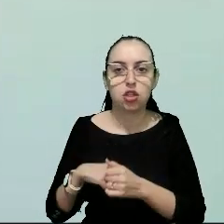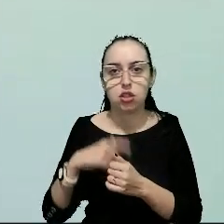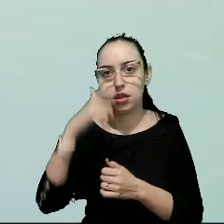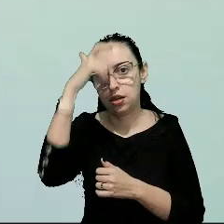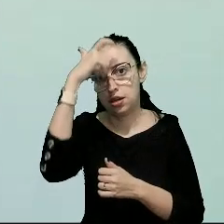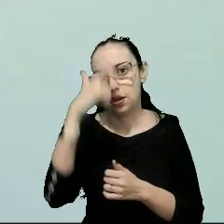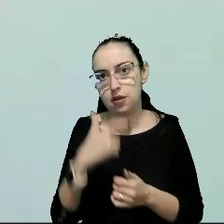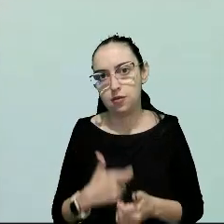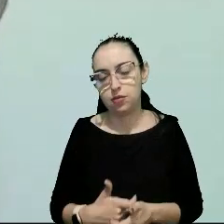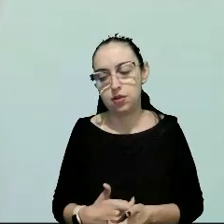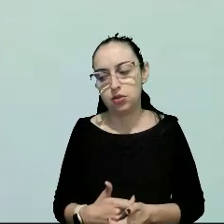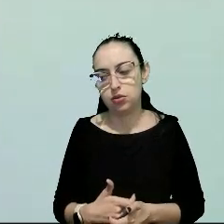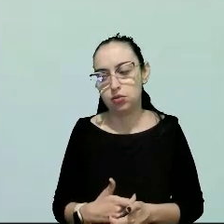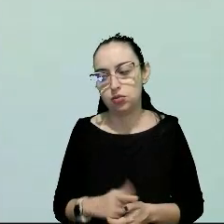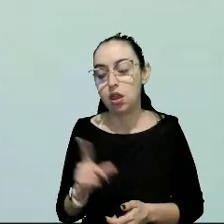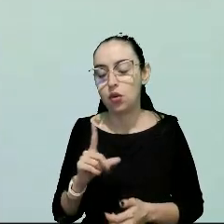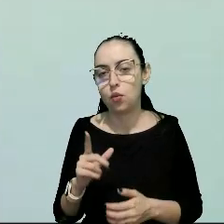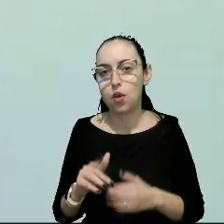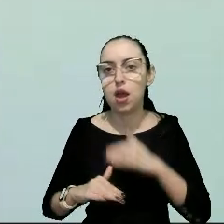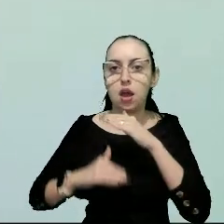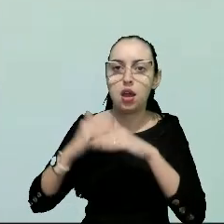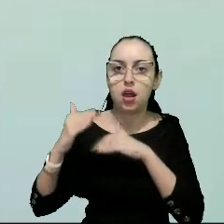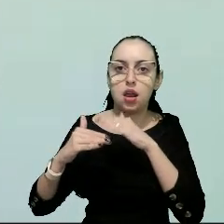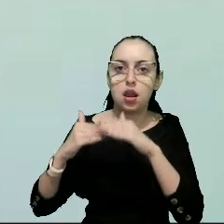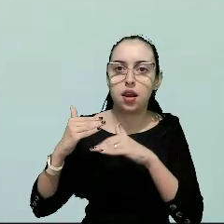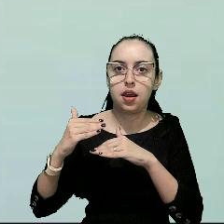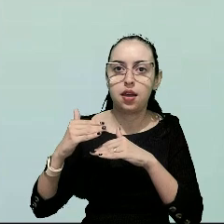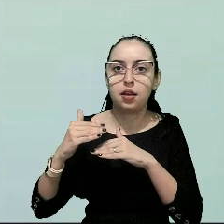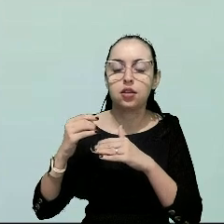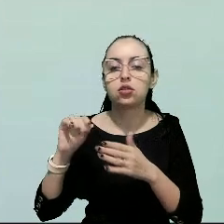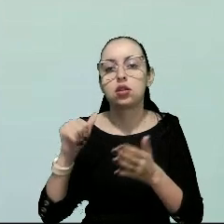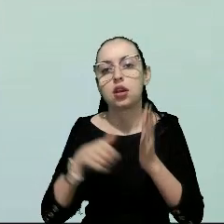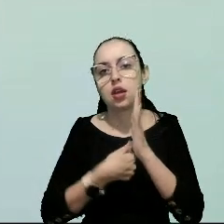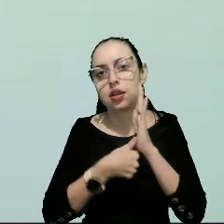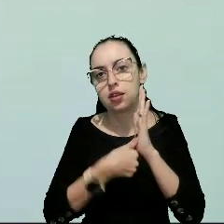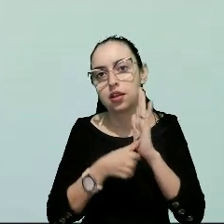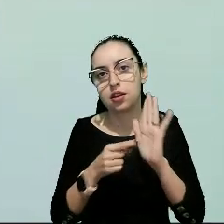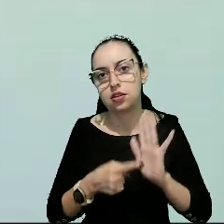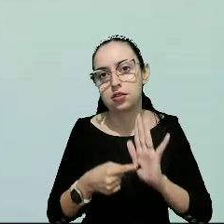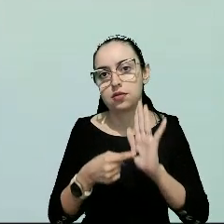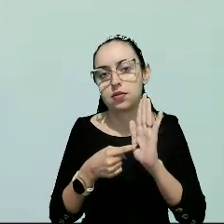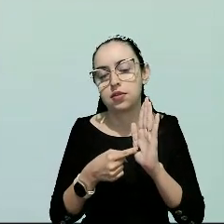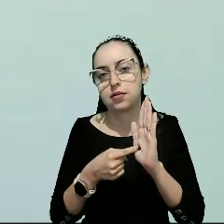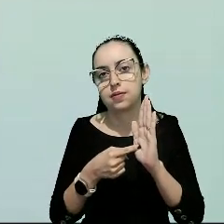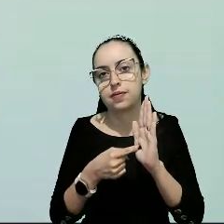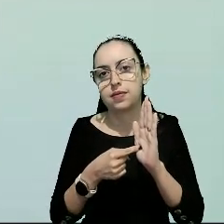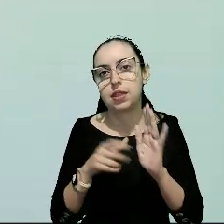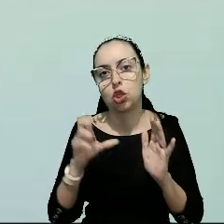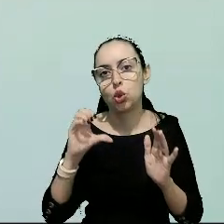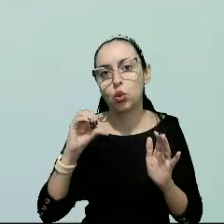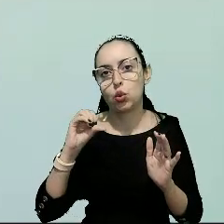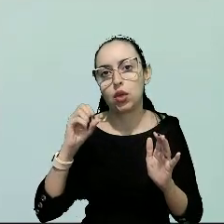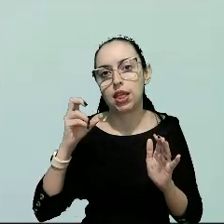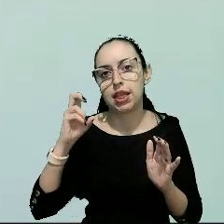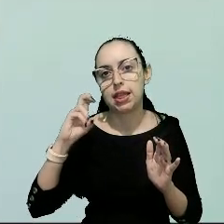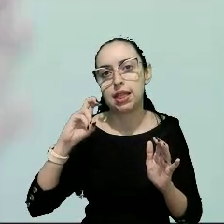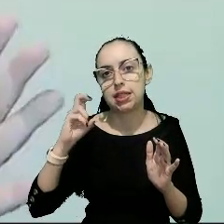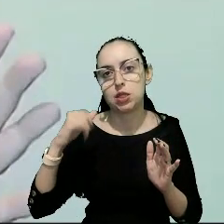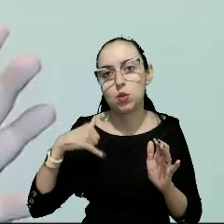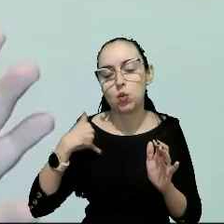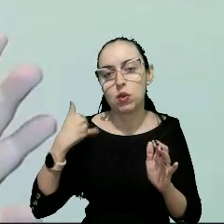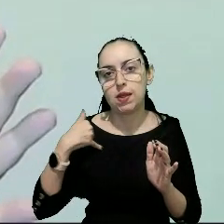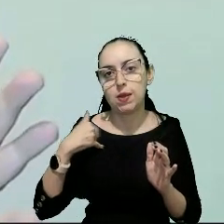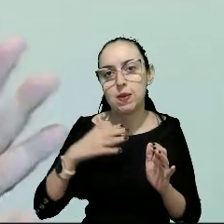cronológica, biológica, não, a idade cronológica que está na carteira de identidade, né? Ela fala, Miriam, eu tenho